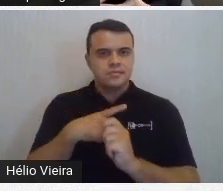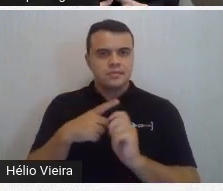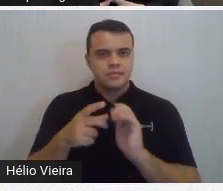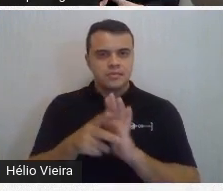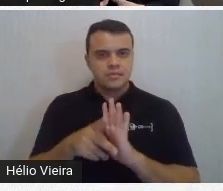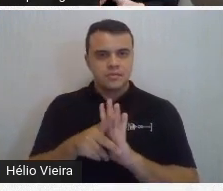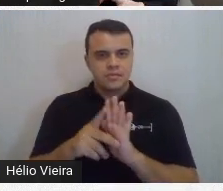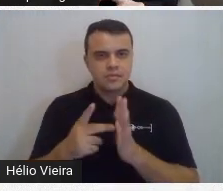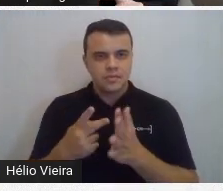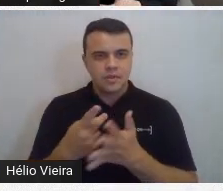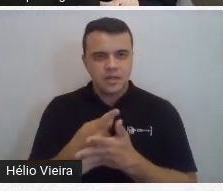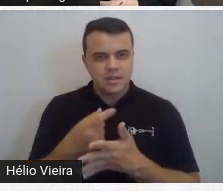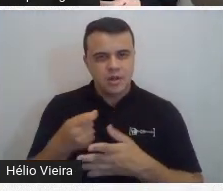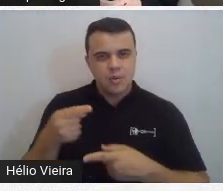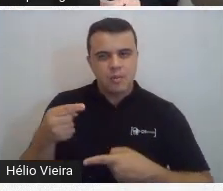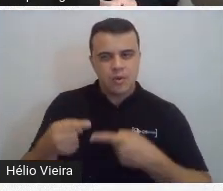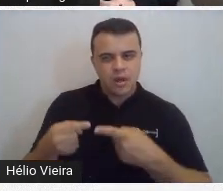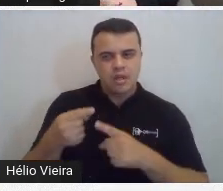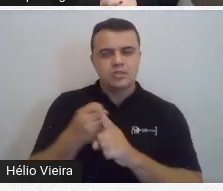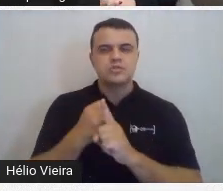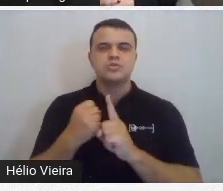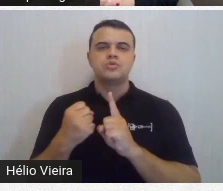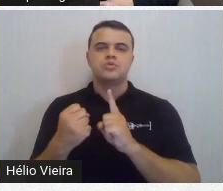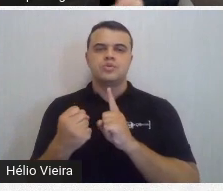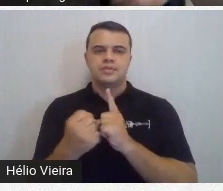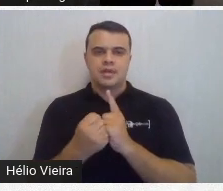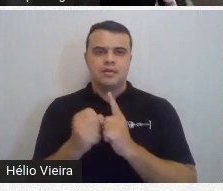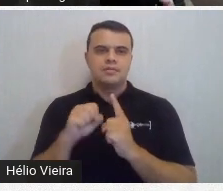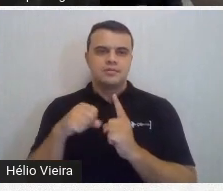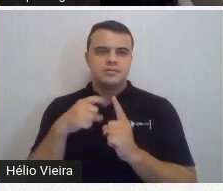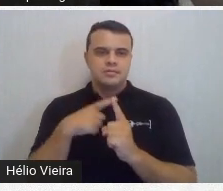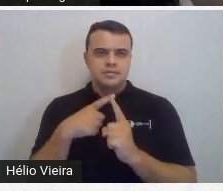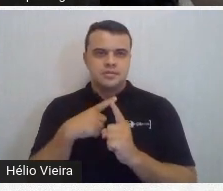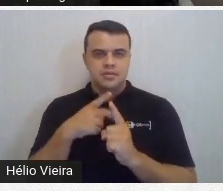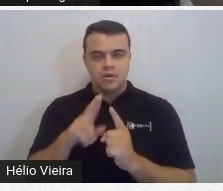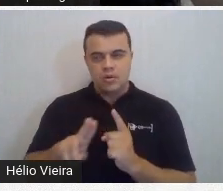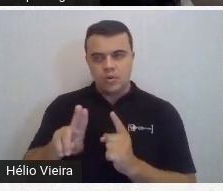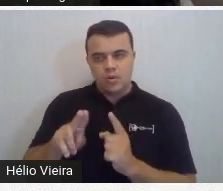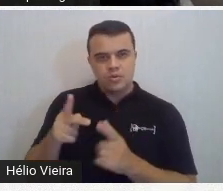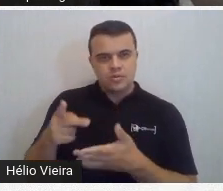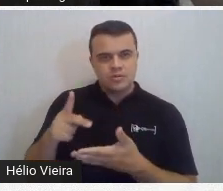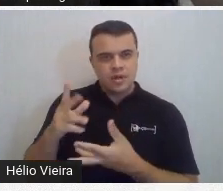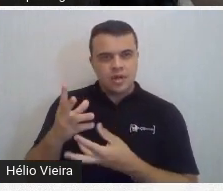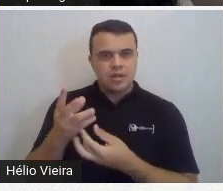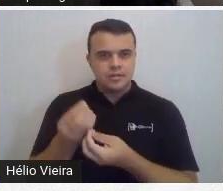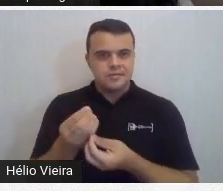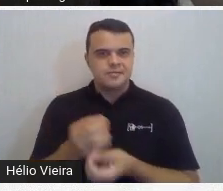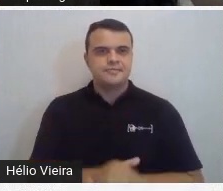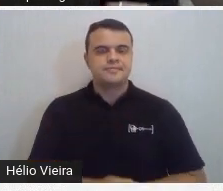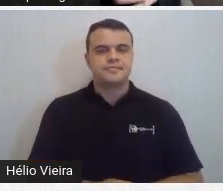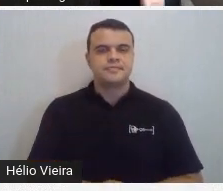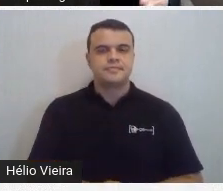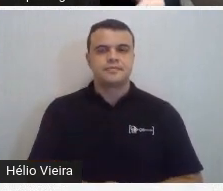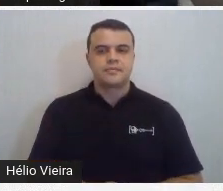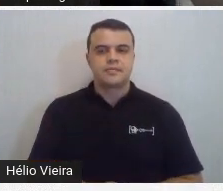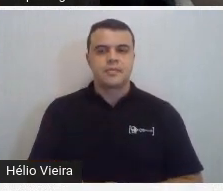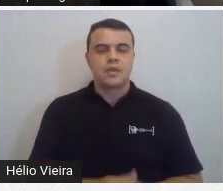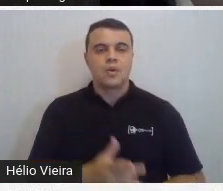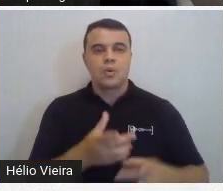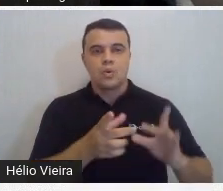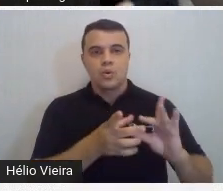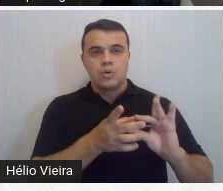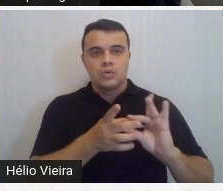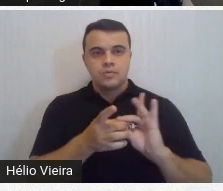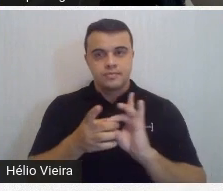questões políticas e sociais profundamente e usam a sua arte para isso. E o contexto que a gente